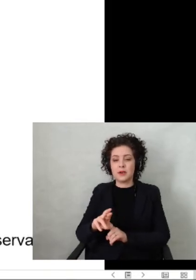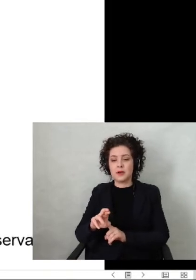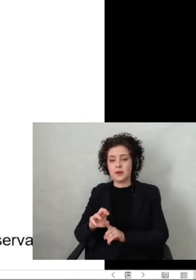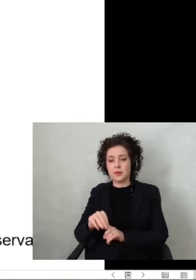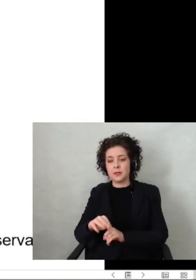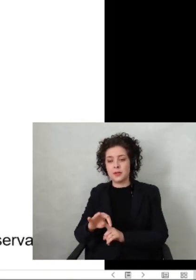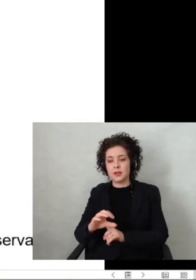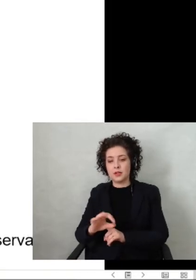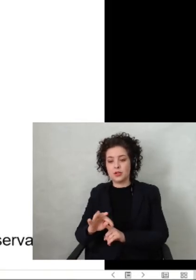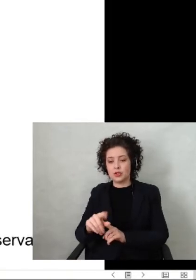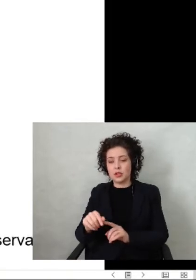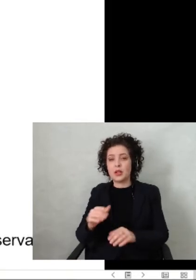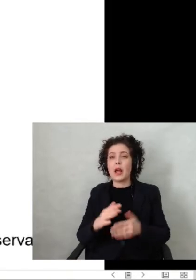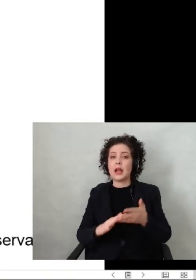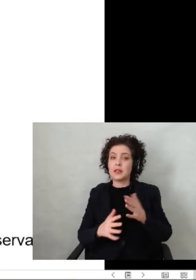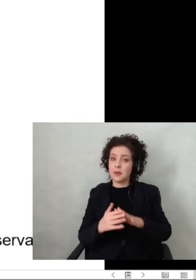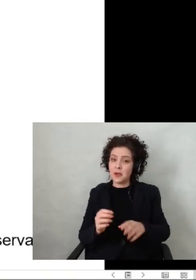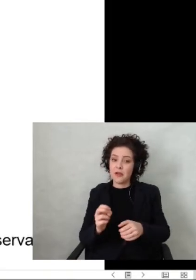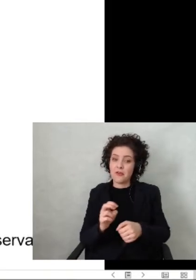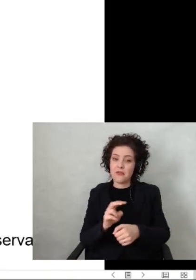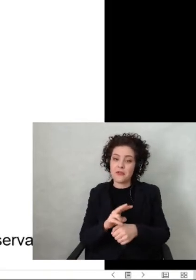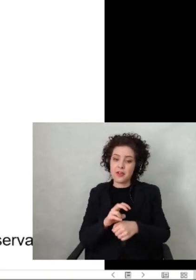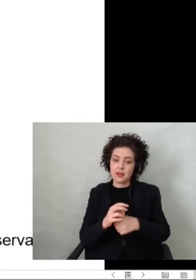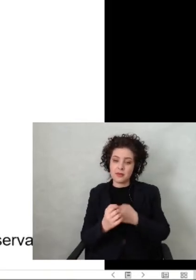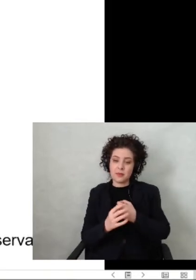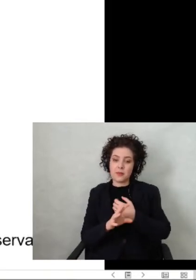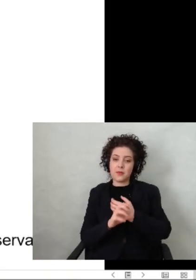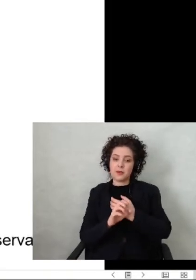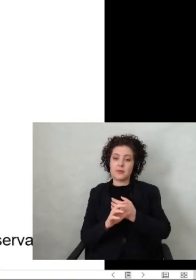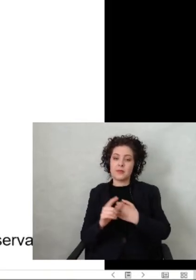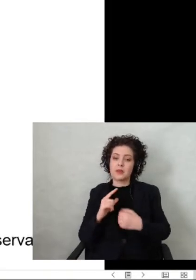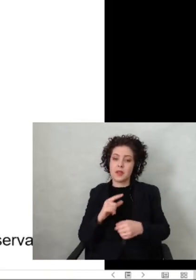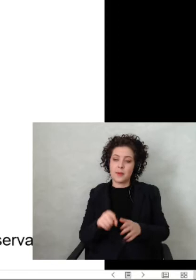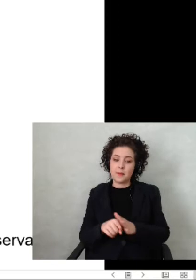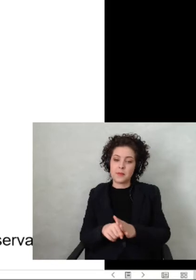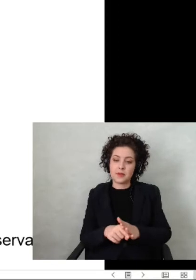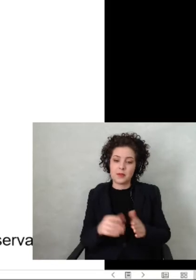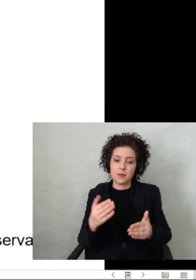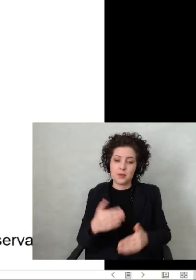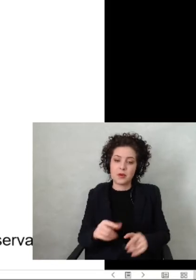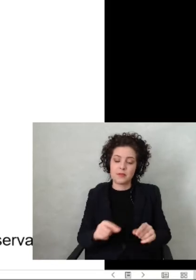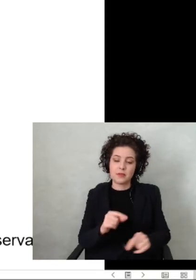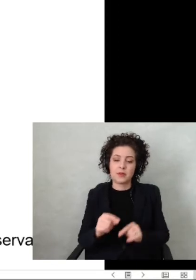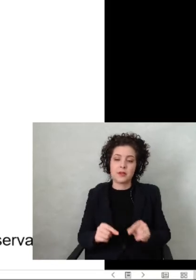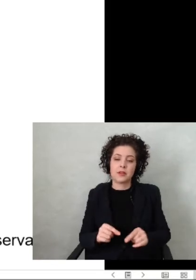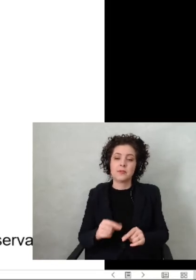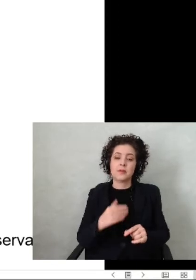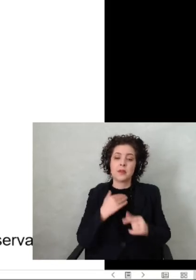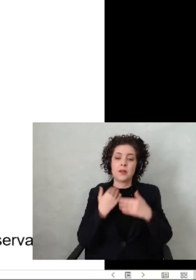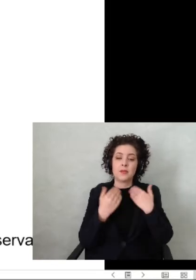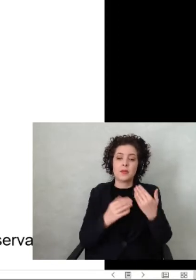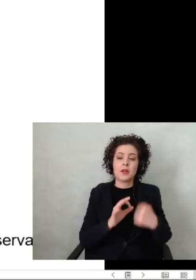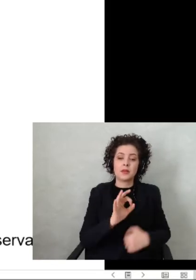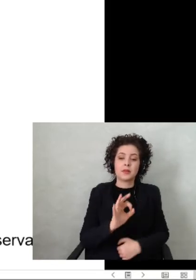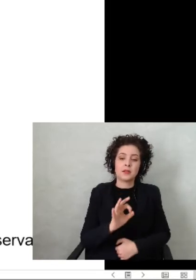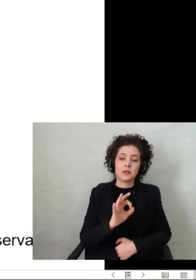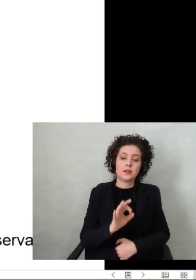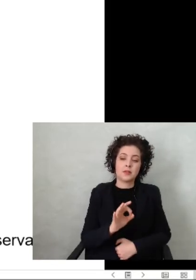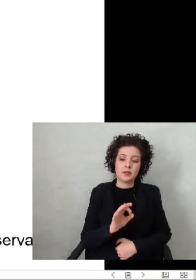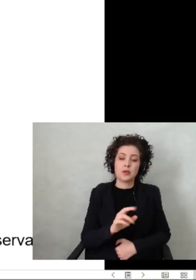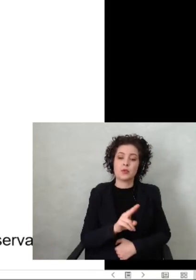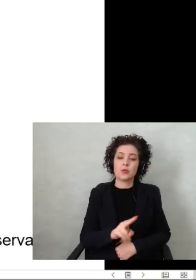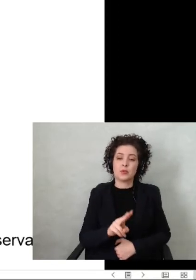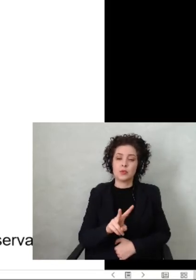do vírus. Tem esse estudo aqui, que é um estudo que mostrou que a mortalidade no uso de ivermectina numa